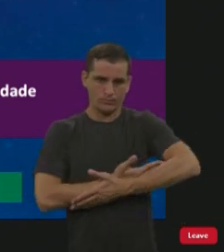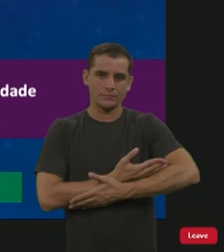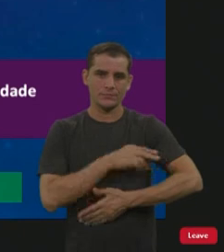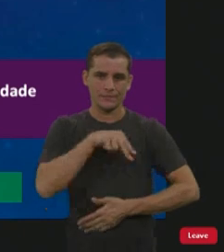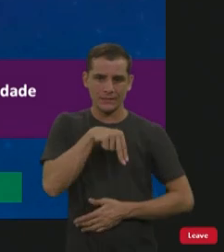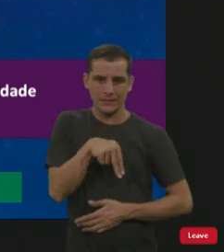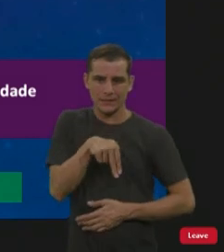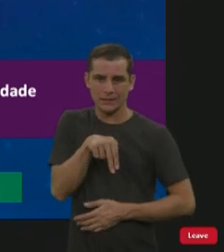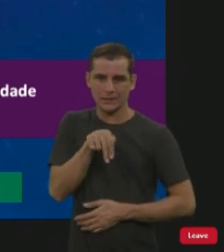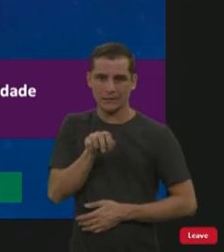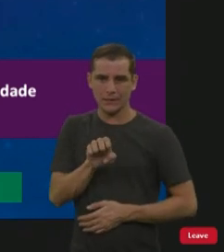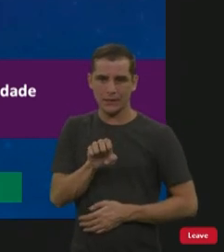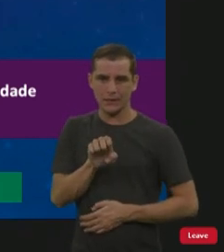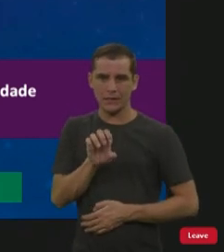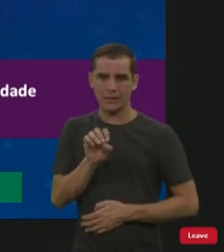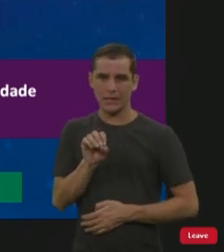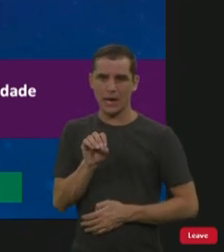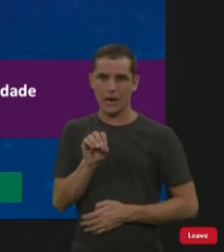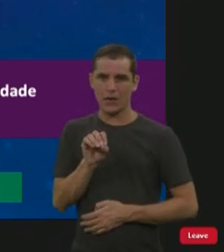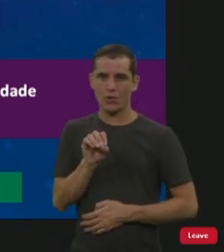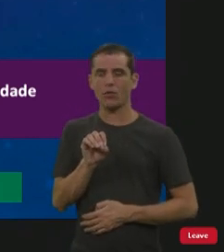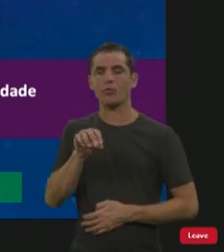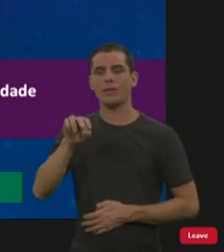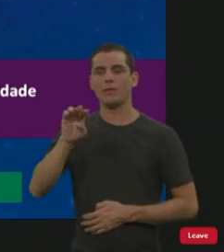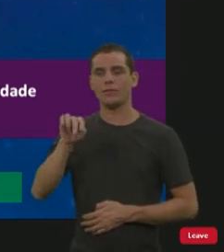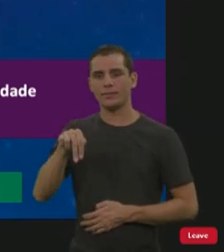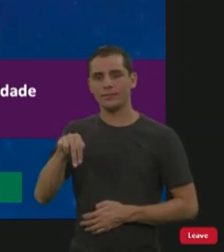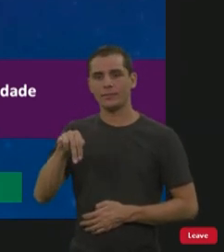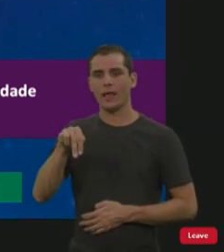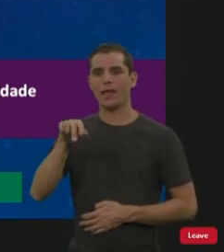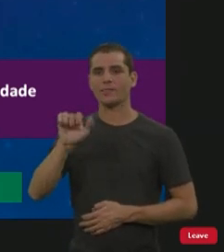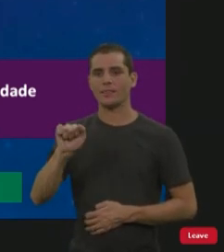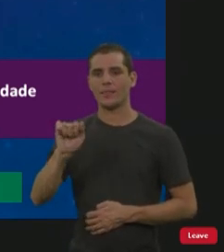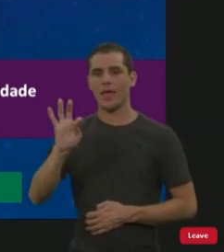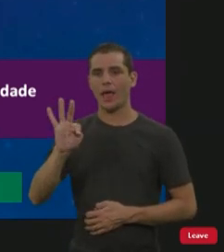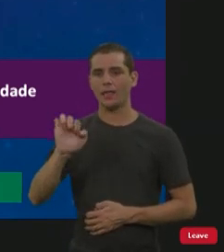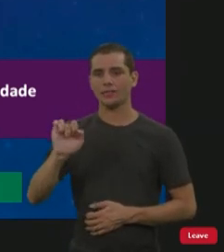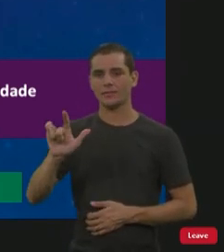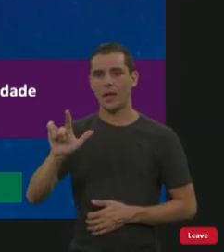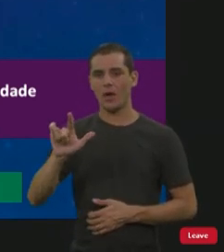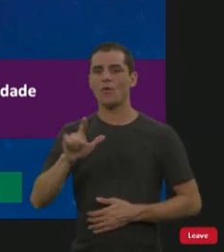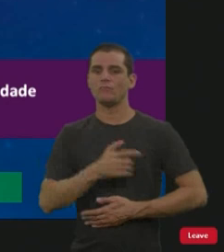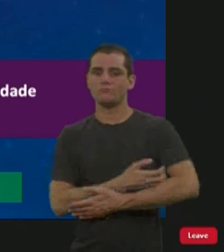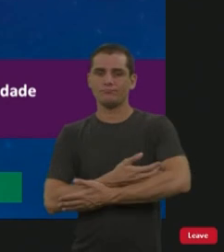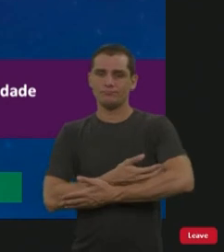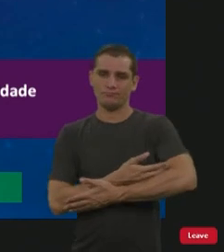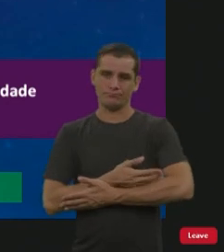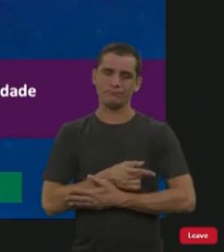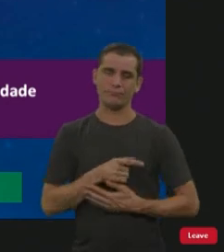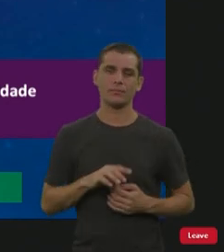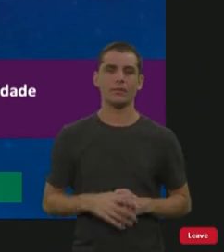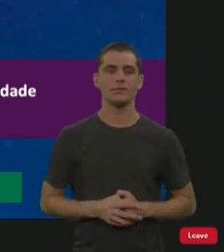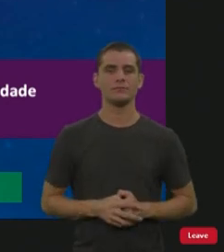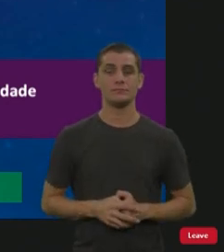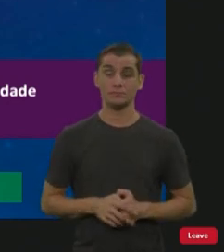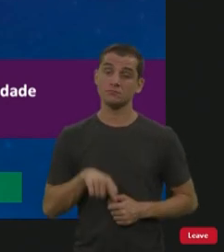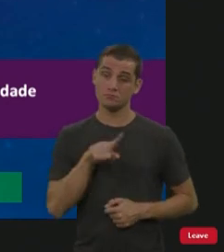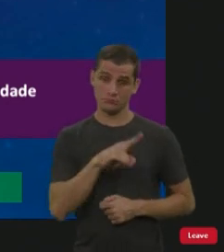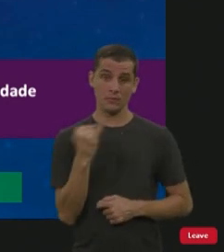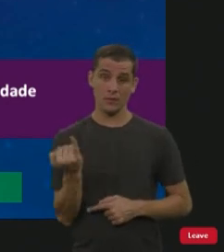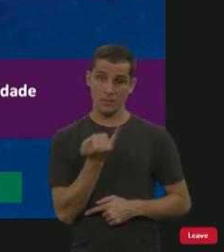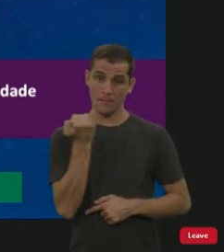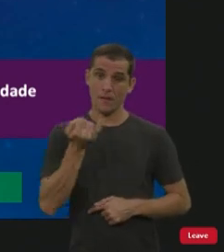Então, isso é muito importante para a gente conseguir tratar esse